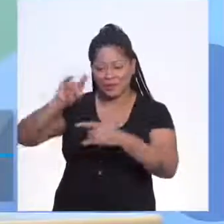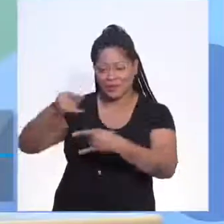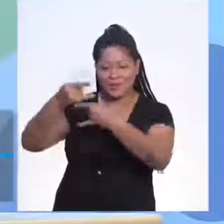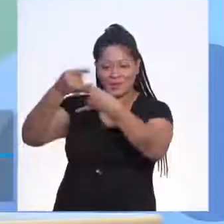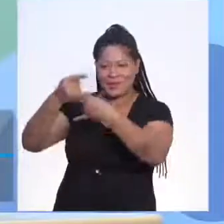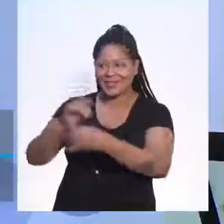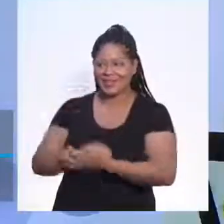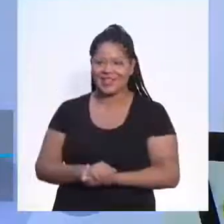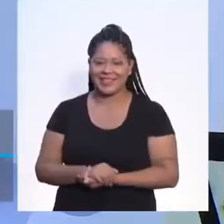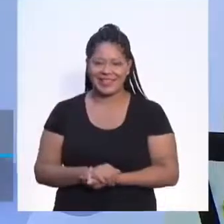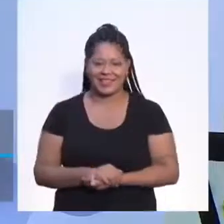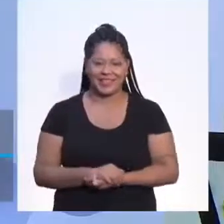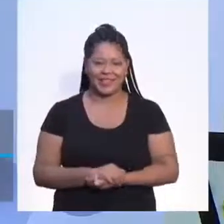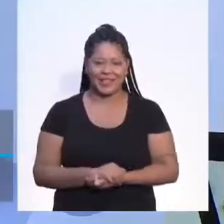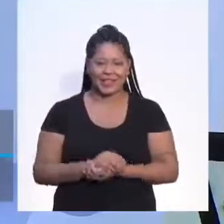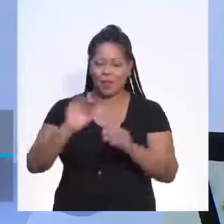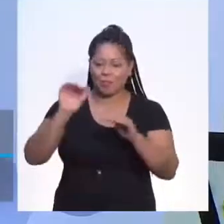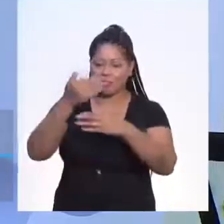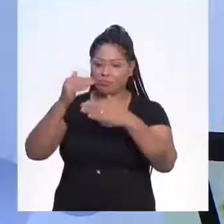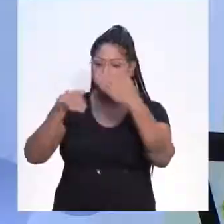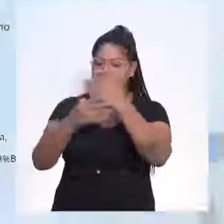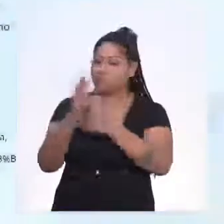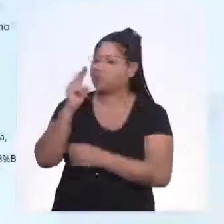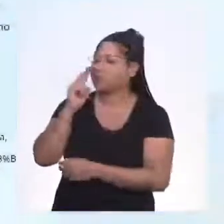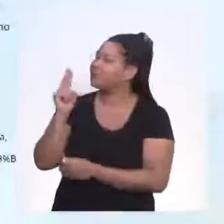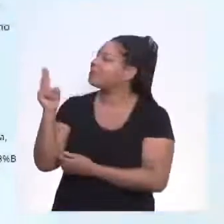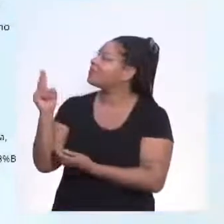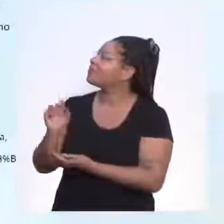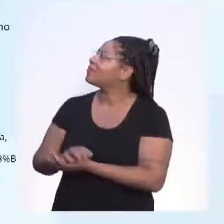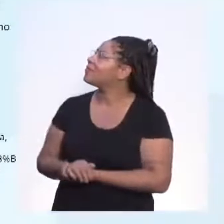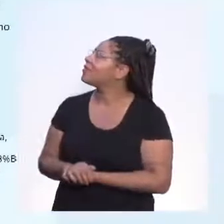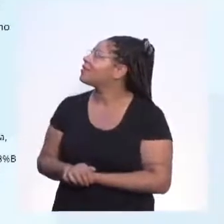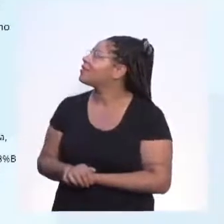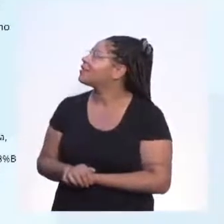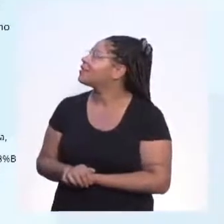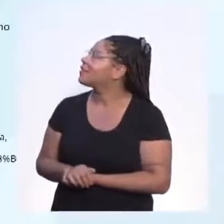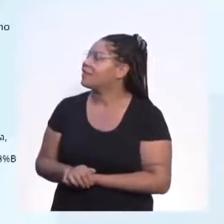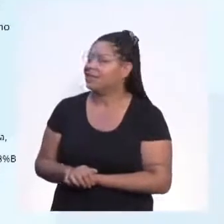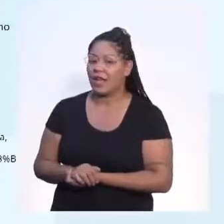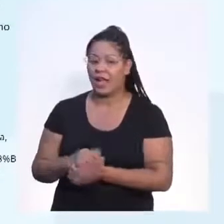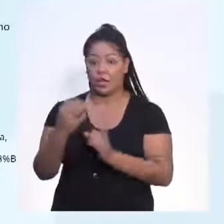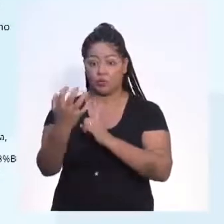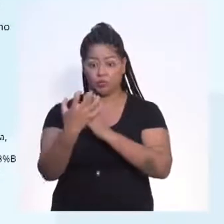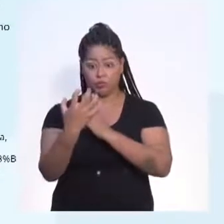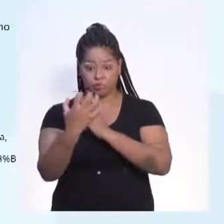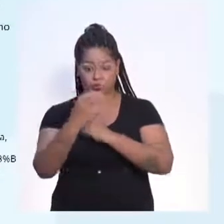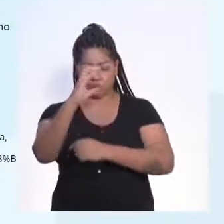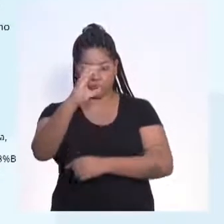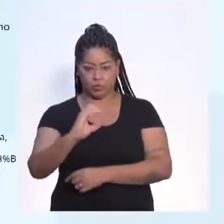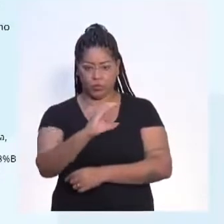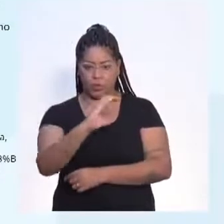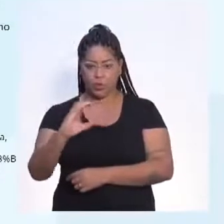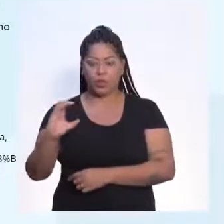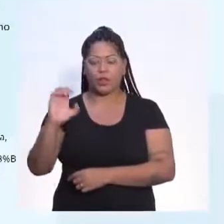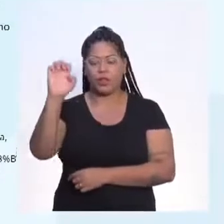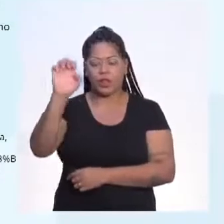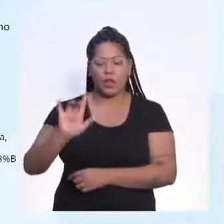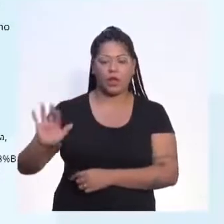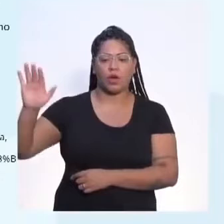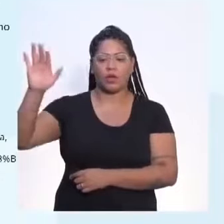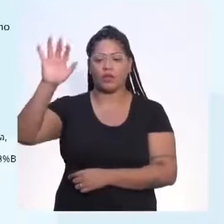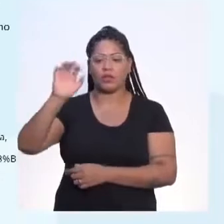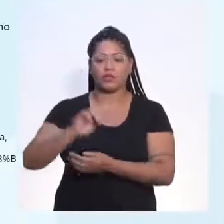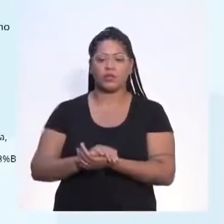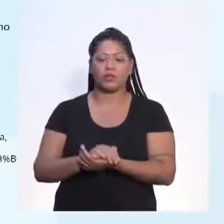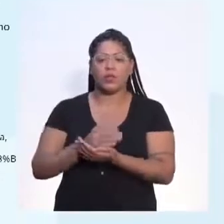sim. Então, uma tela para vocês. Olha lá. A influência da Igreja Católica na Europa medieval.